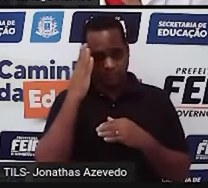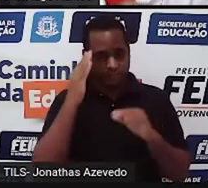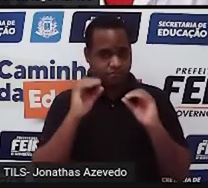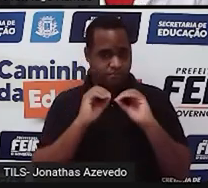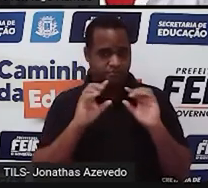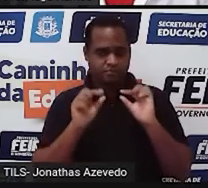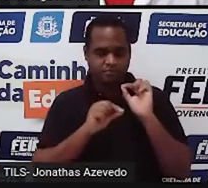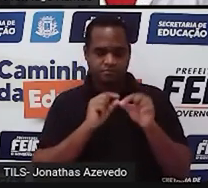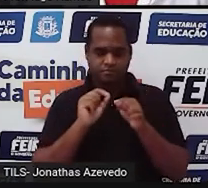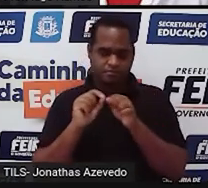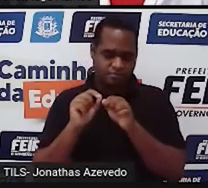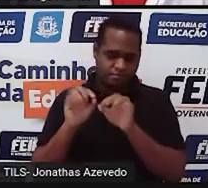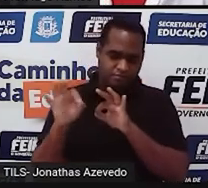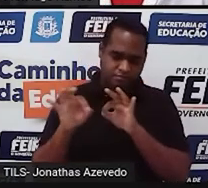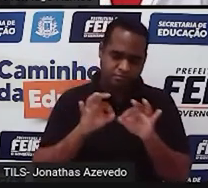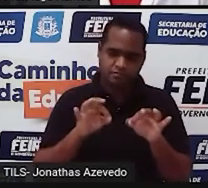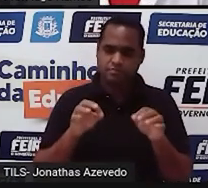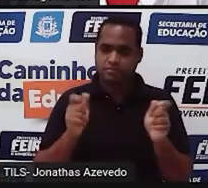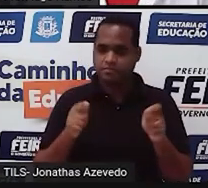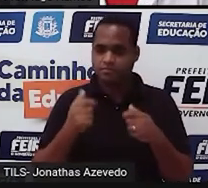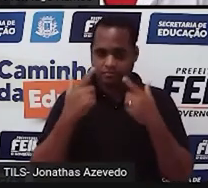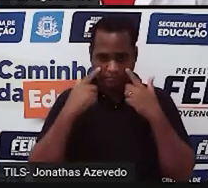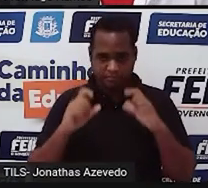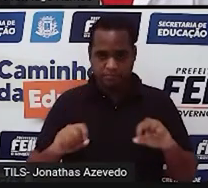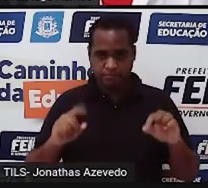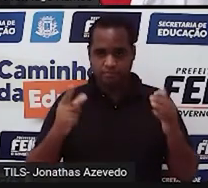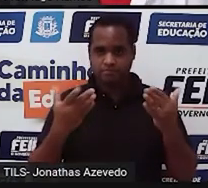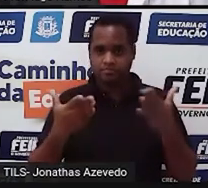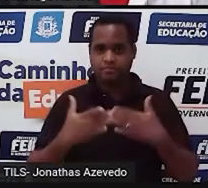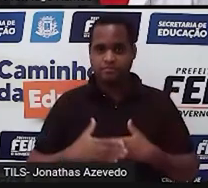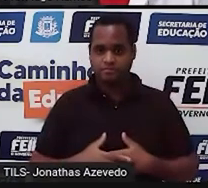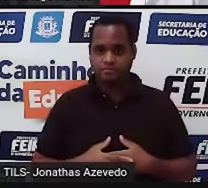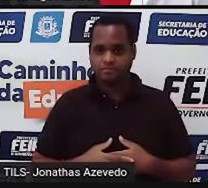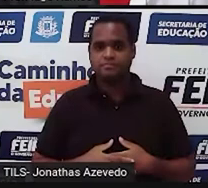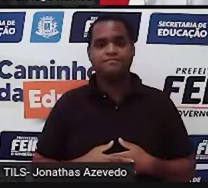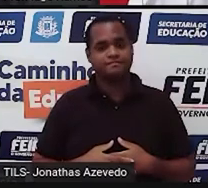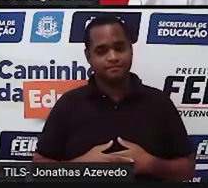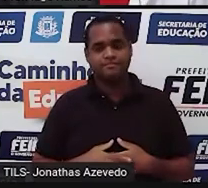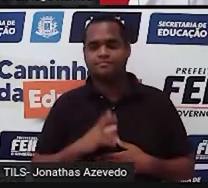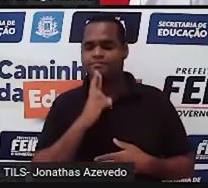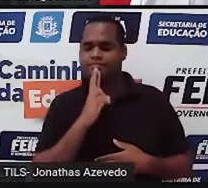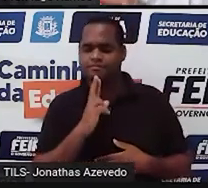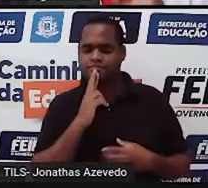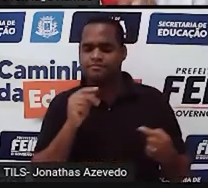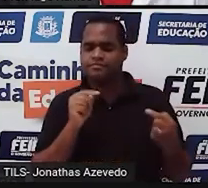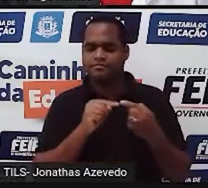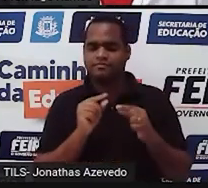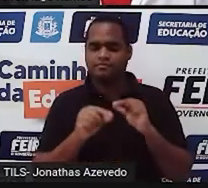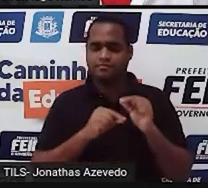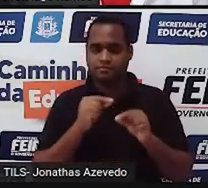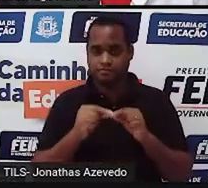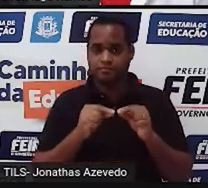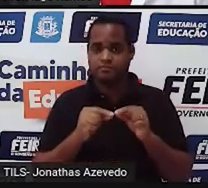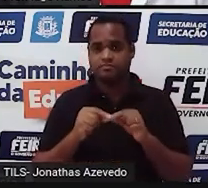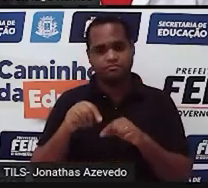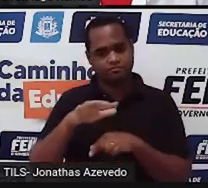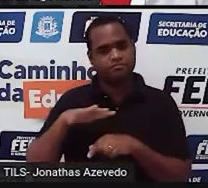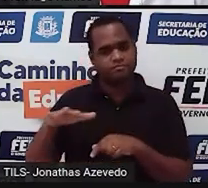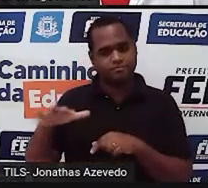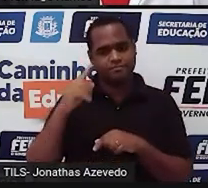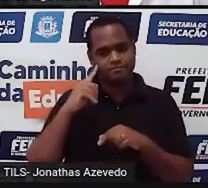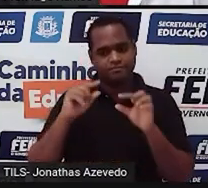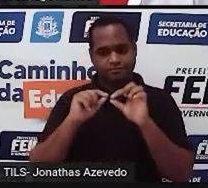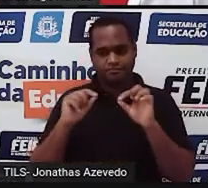entender fazendo é assim ó tá aí a resposta isso aí é uma resposta a resposta é parte de uma